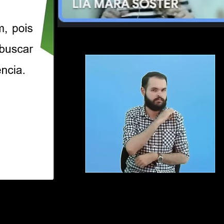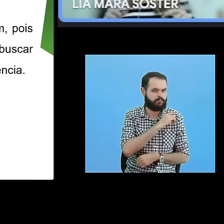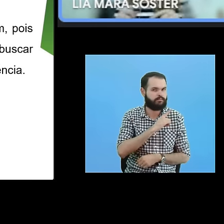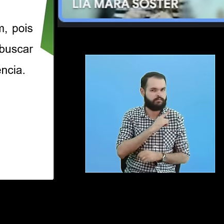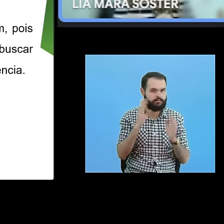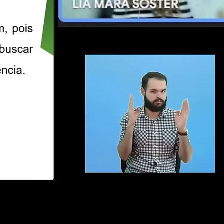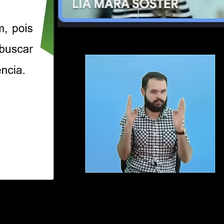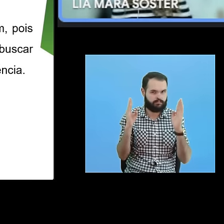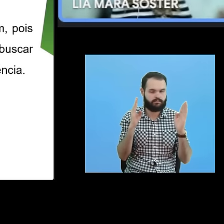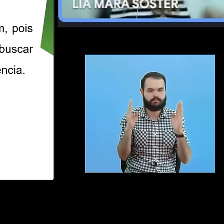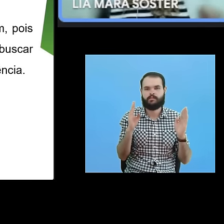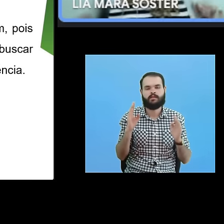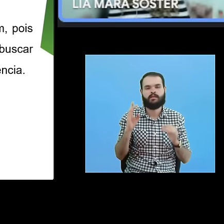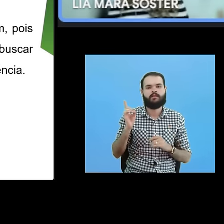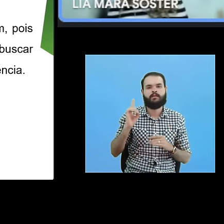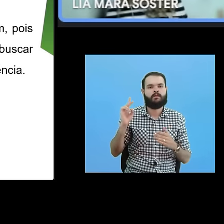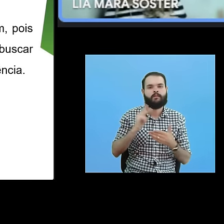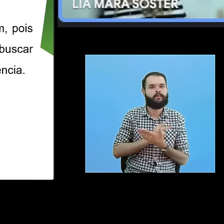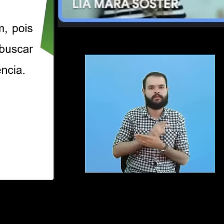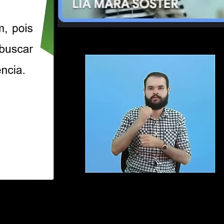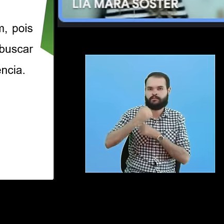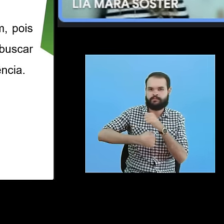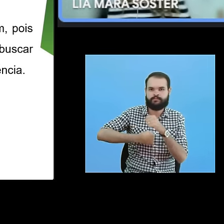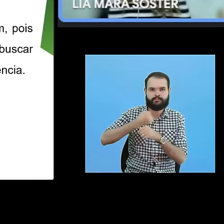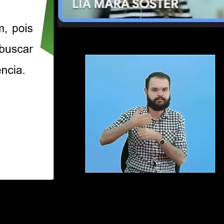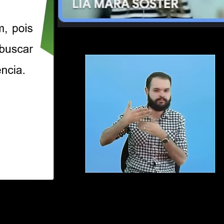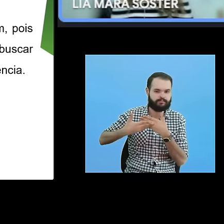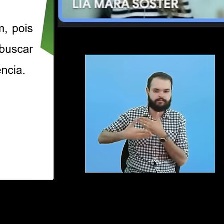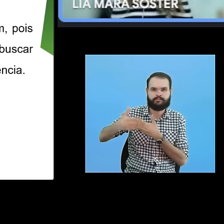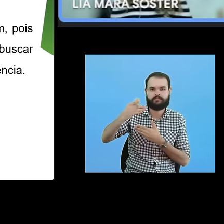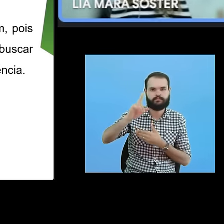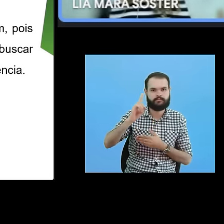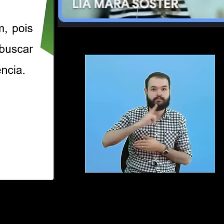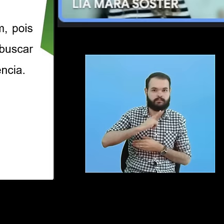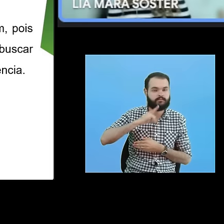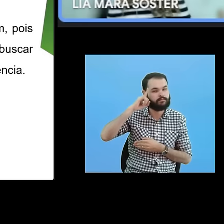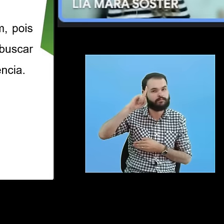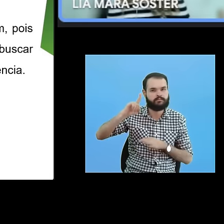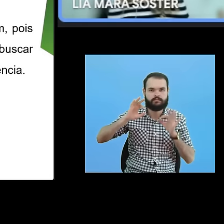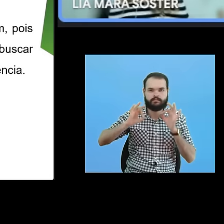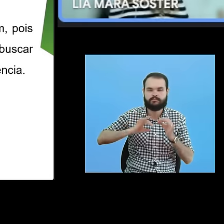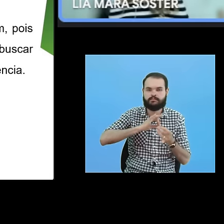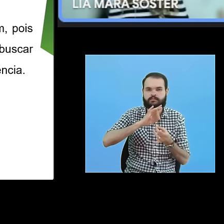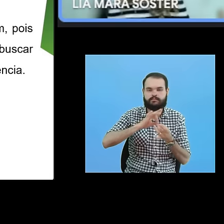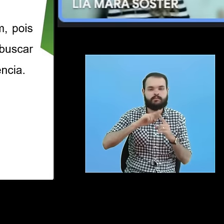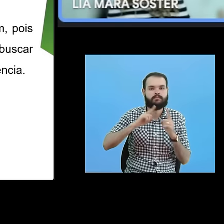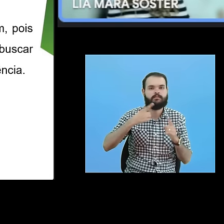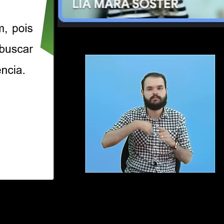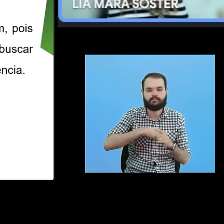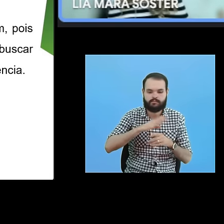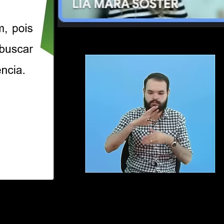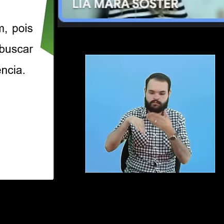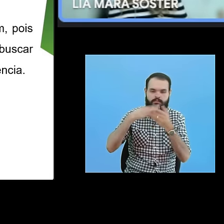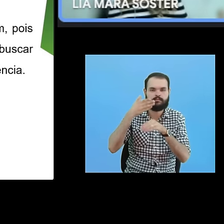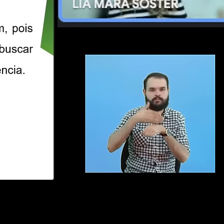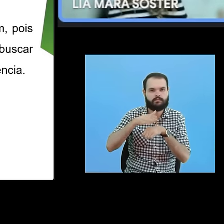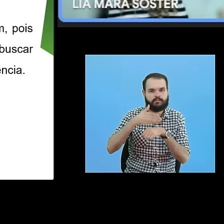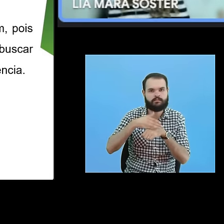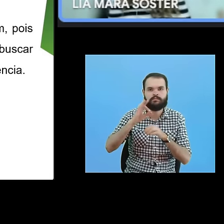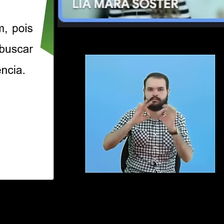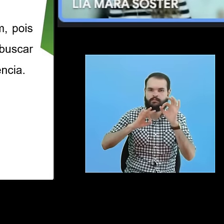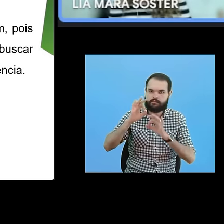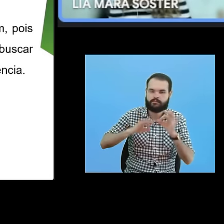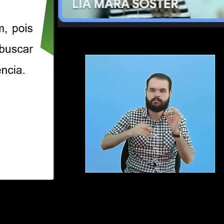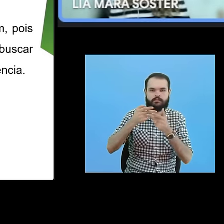temporalidade, elas não acontecem o ano inteiro. Porém, a partir do momento que nós conseguimos desenvolver os projetos e ter a aprovação